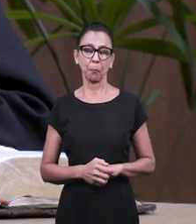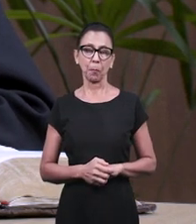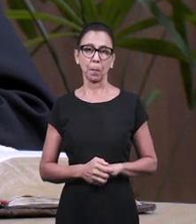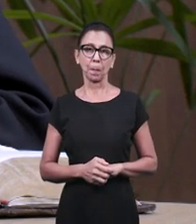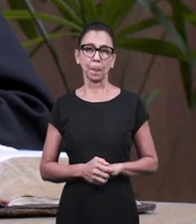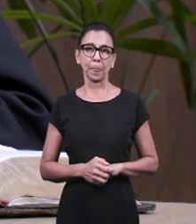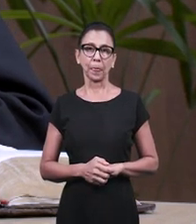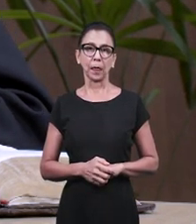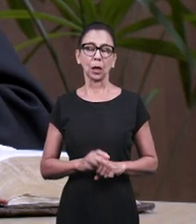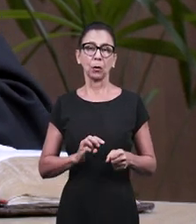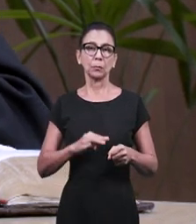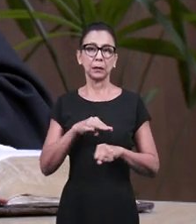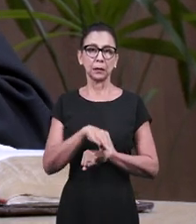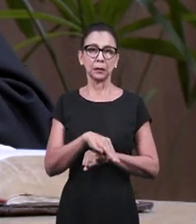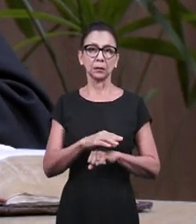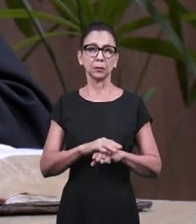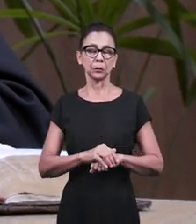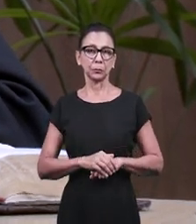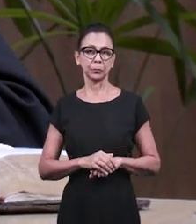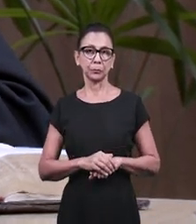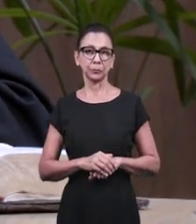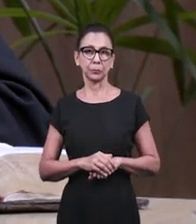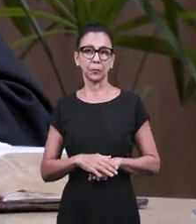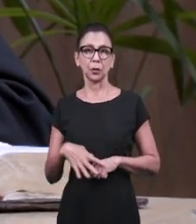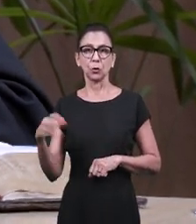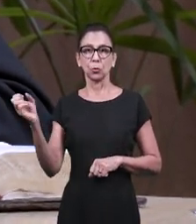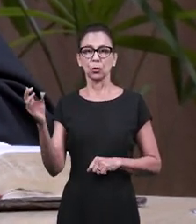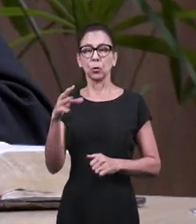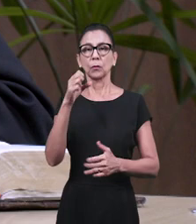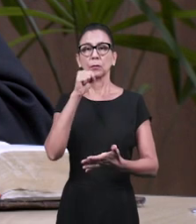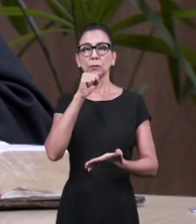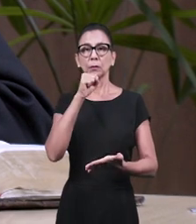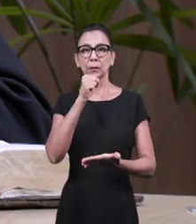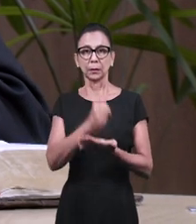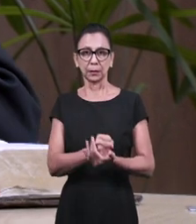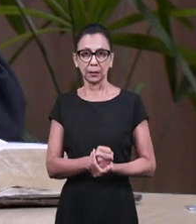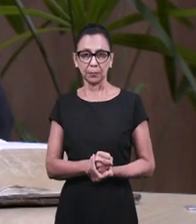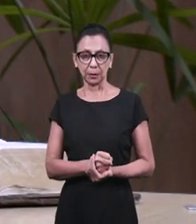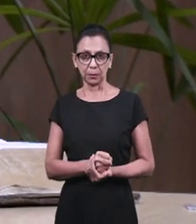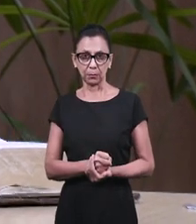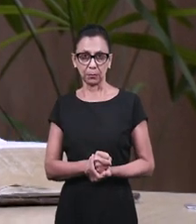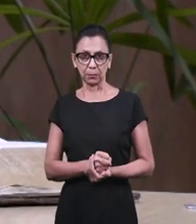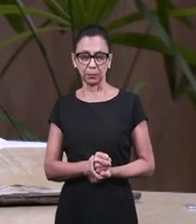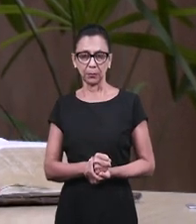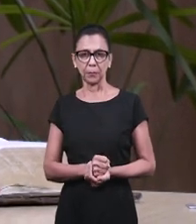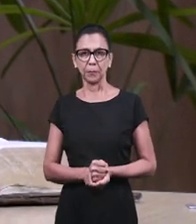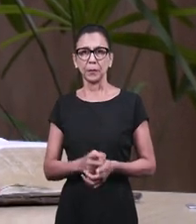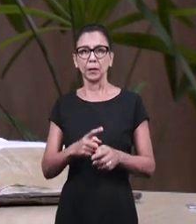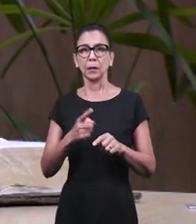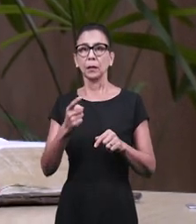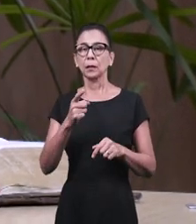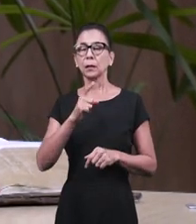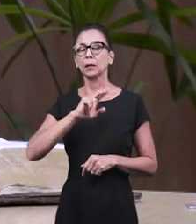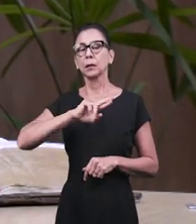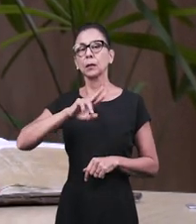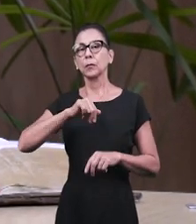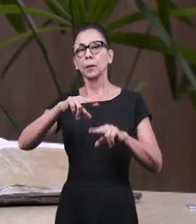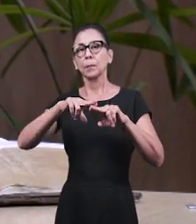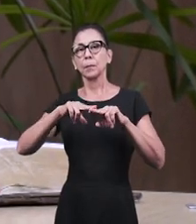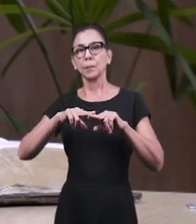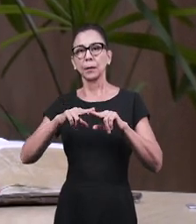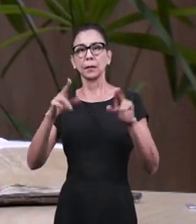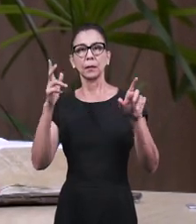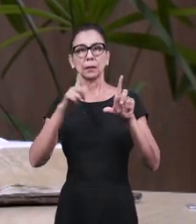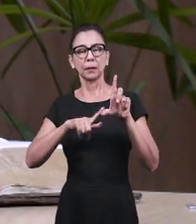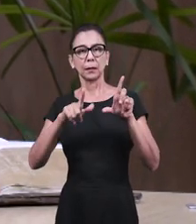do Espírito, porque a letra mata e o Espírito vivifica. O que é a letra mata? Se